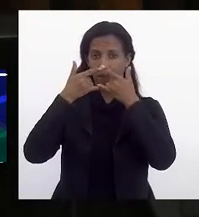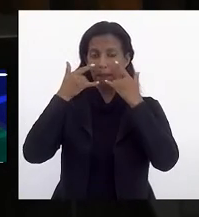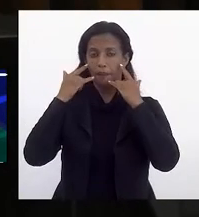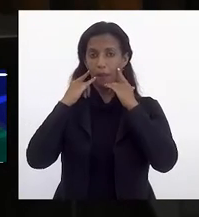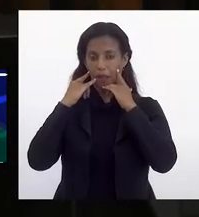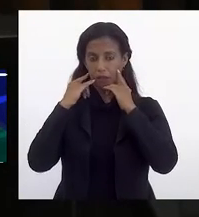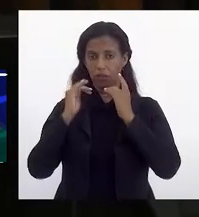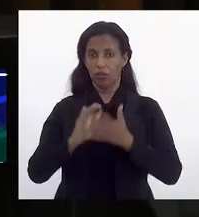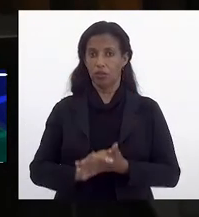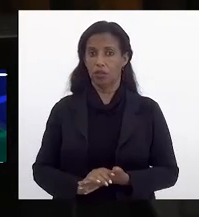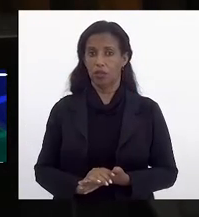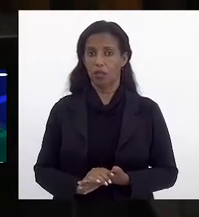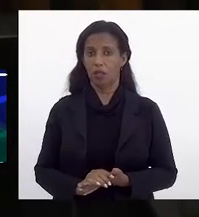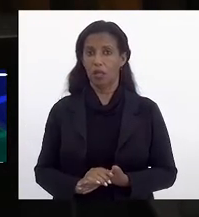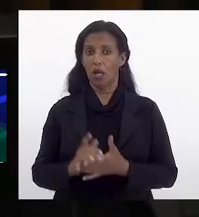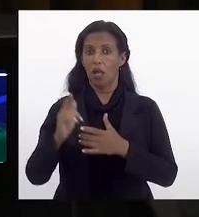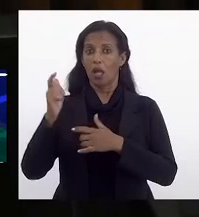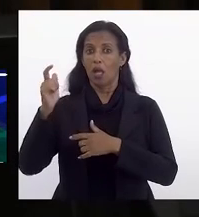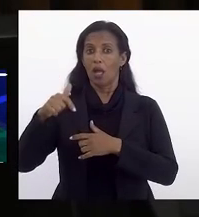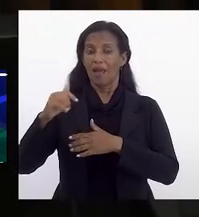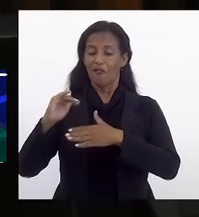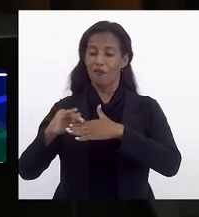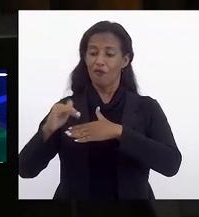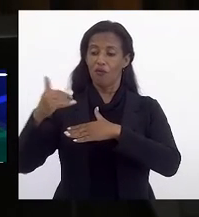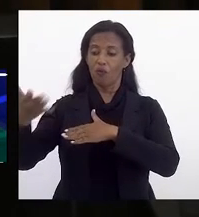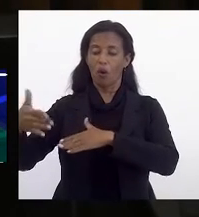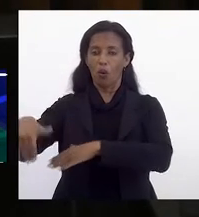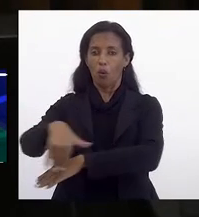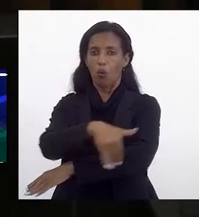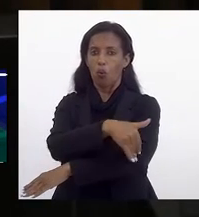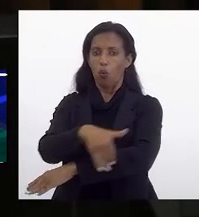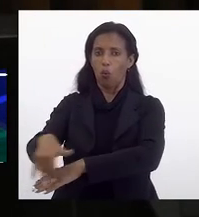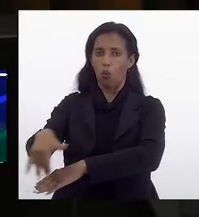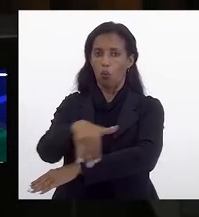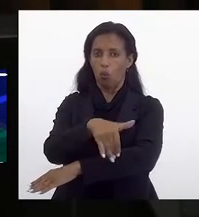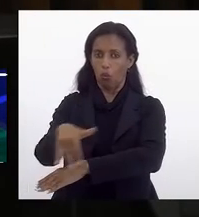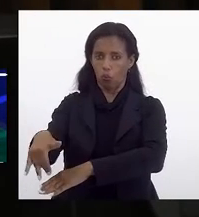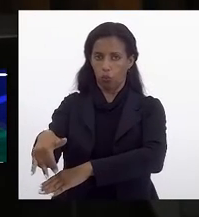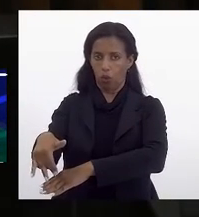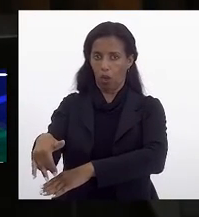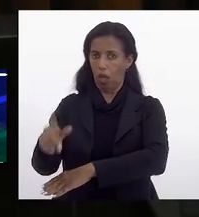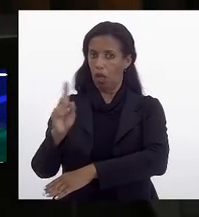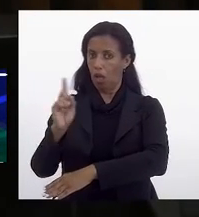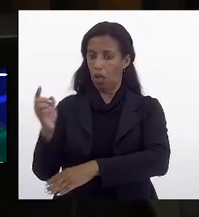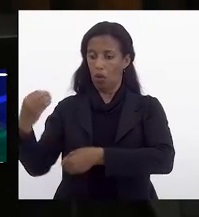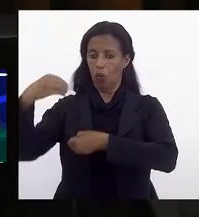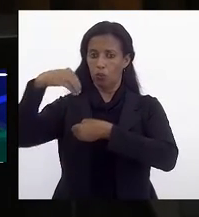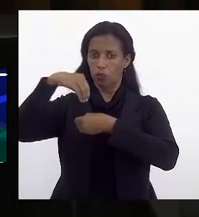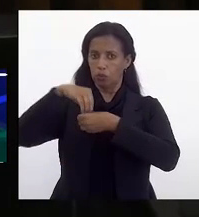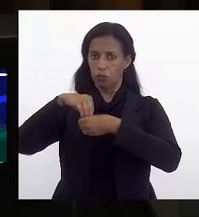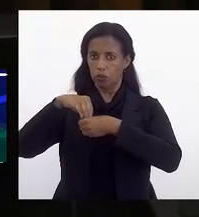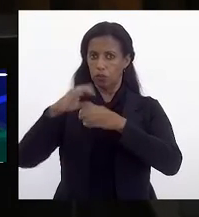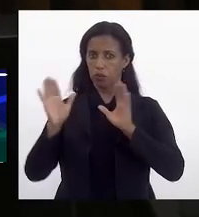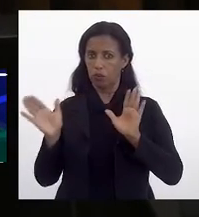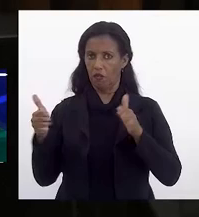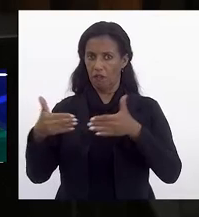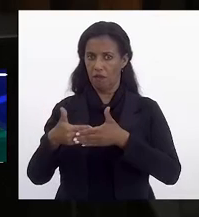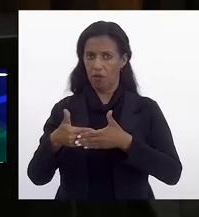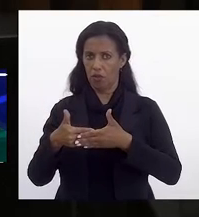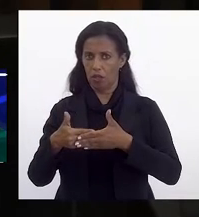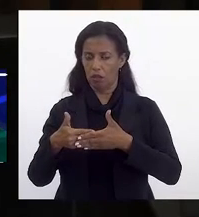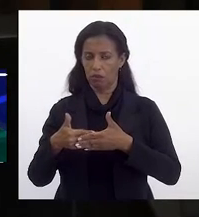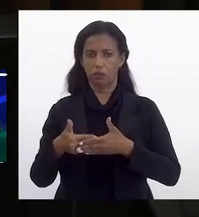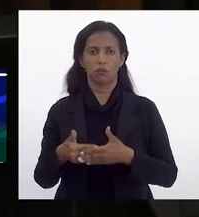de máscaras em logradouro público, mas não em ambiente